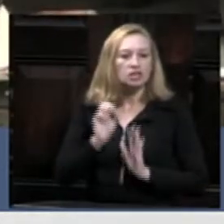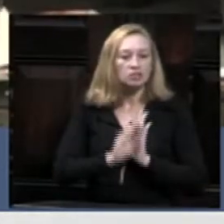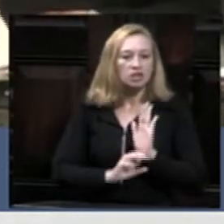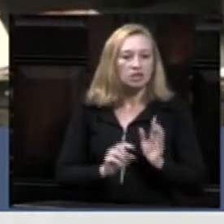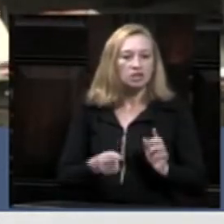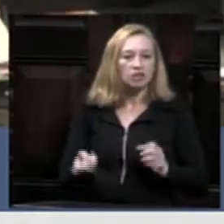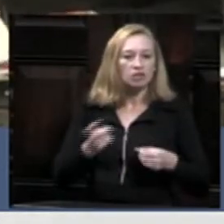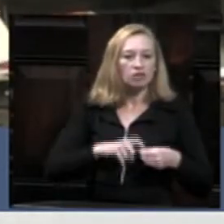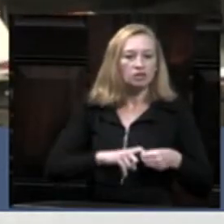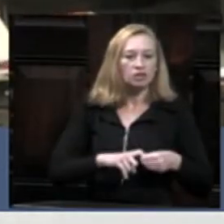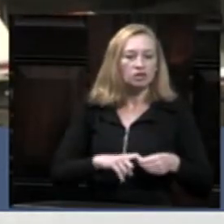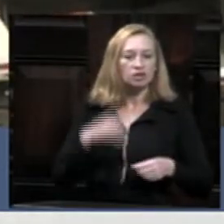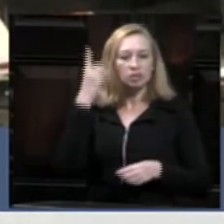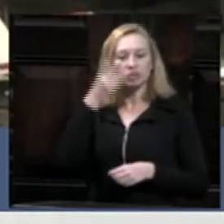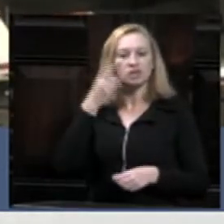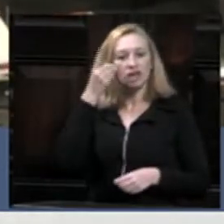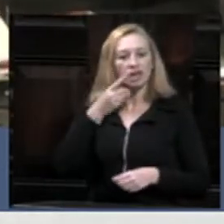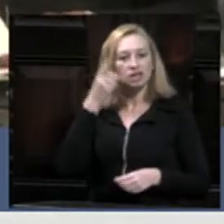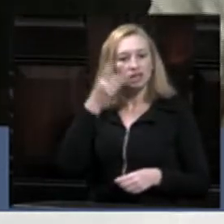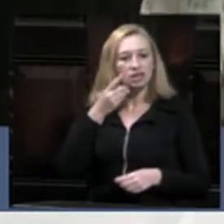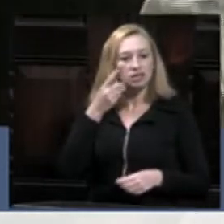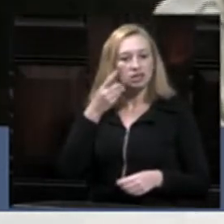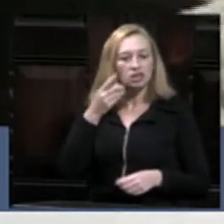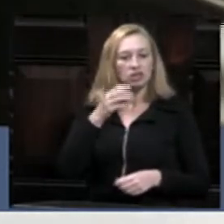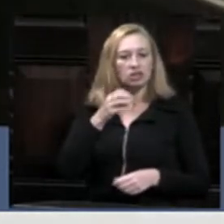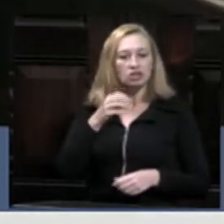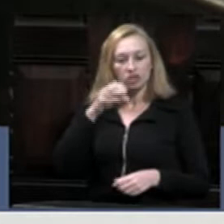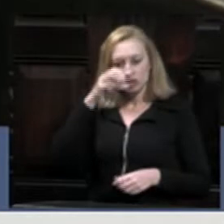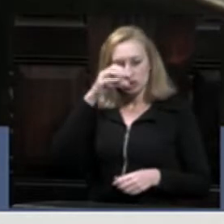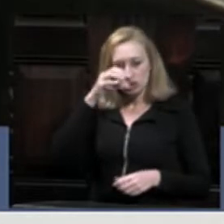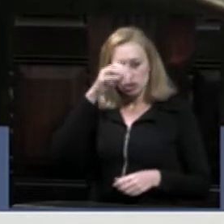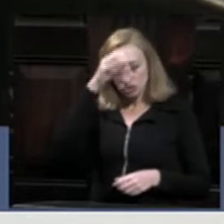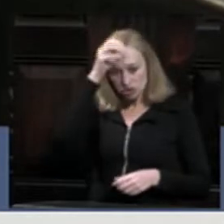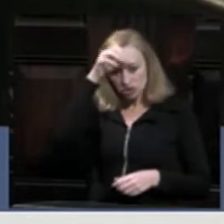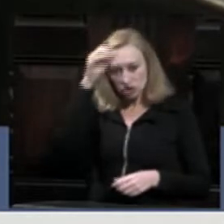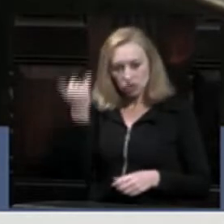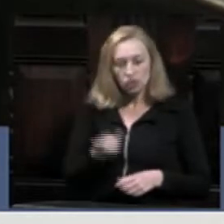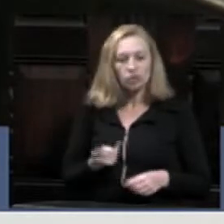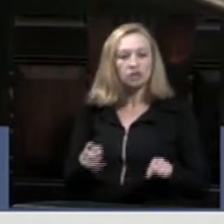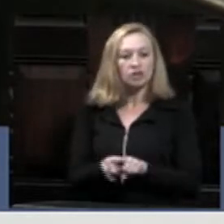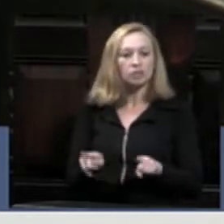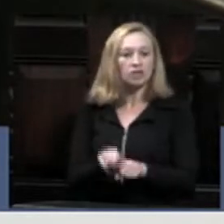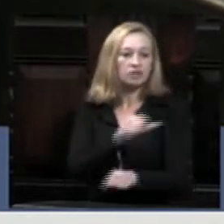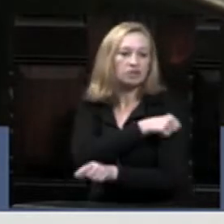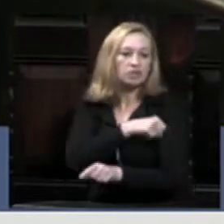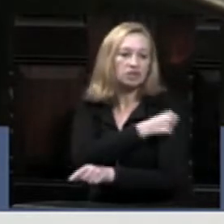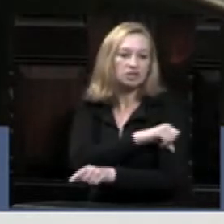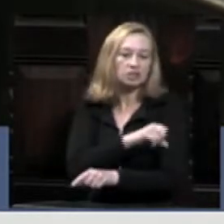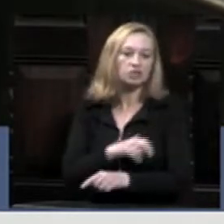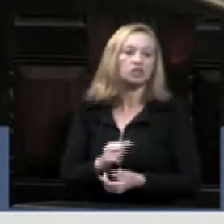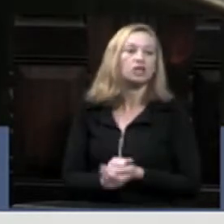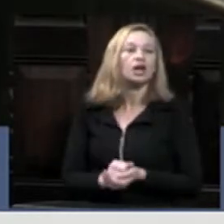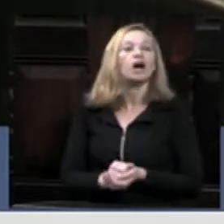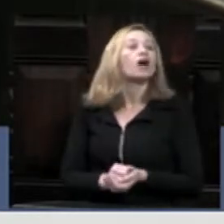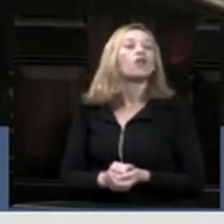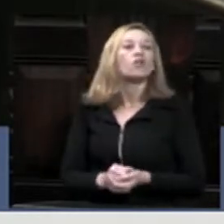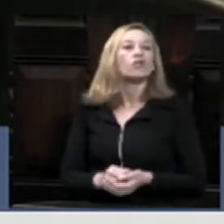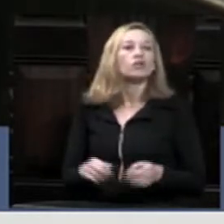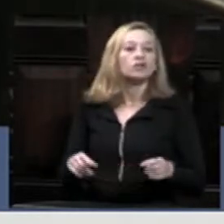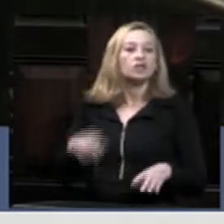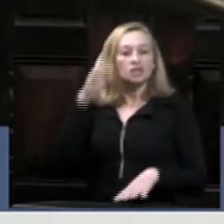comissões. Deputada Tia Ju, em seguida a enfermeira Rejane. Senhor presidente, eu queria primeiro saudar aos oficiais e praças